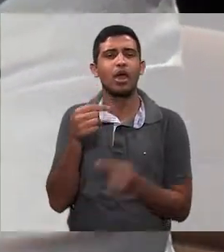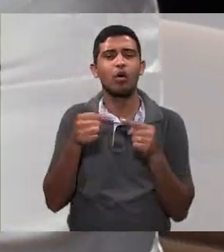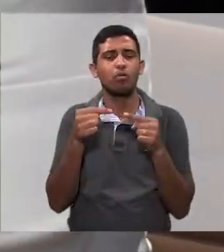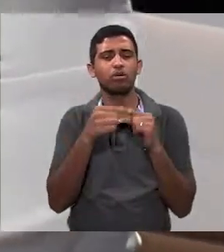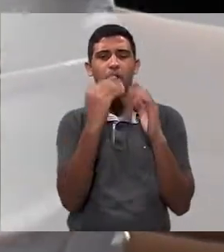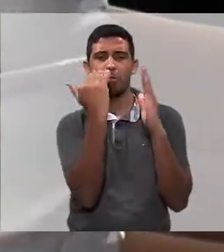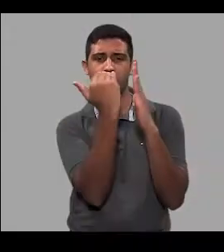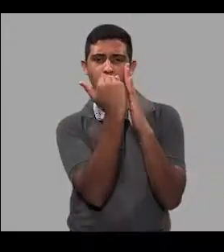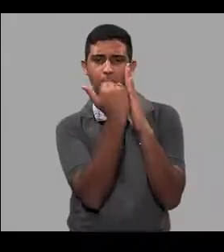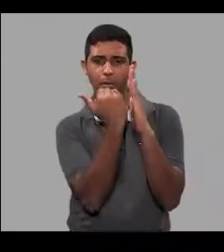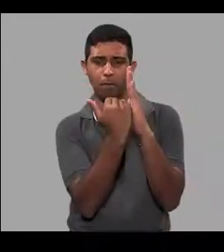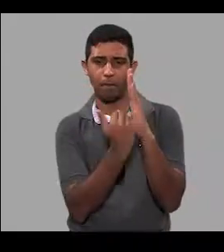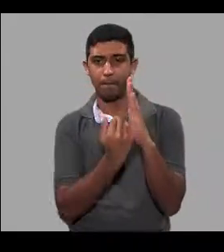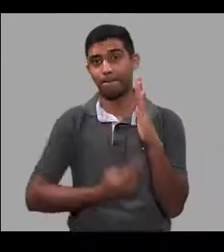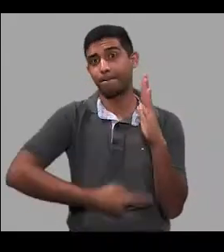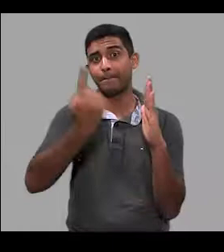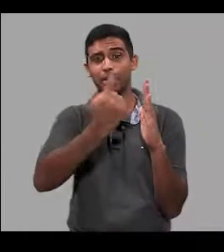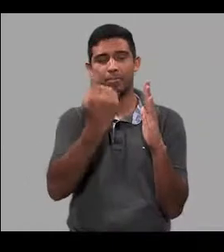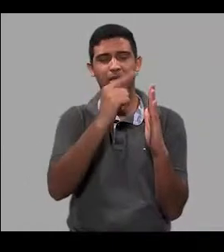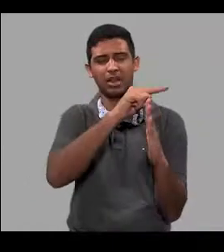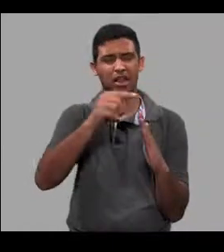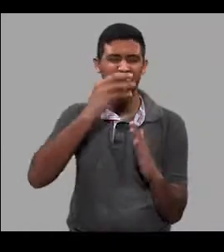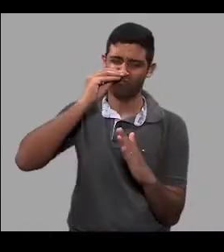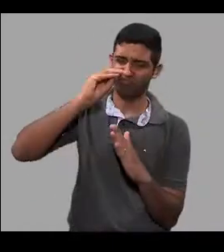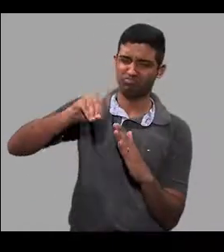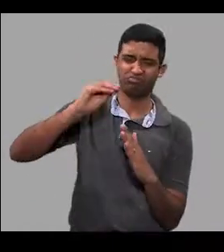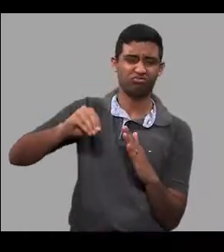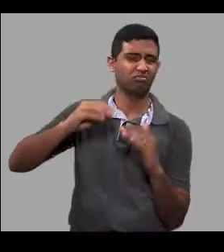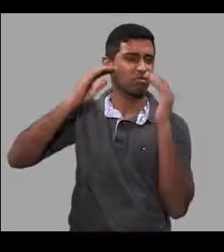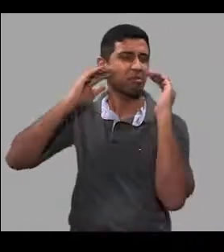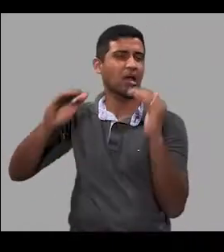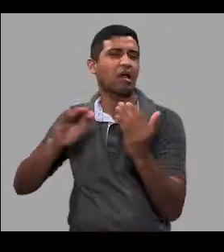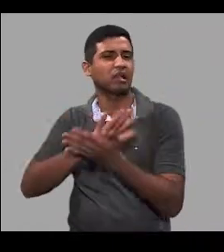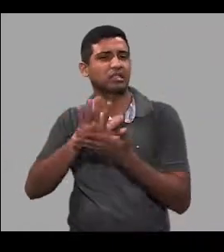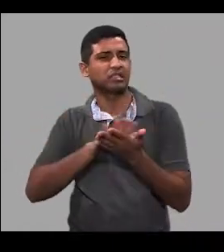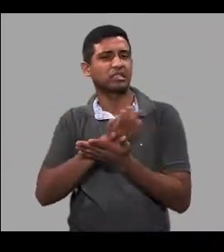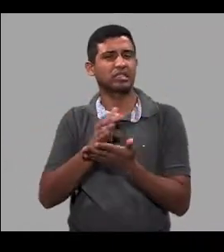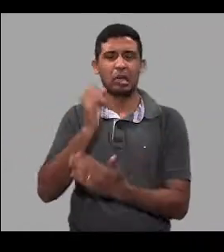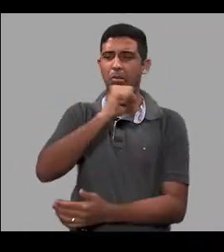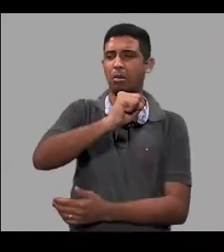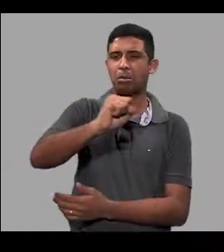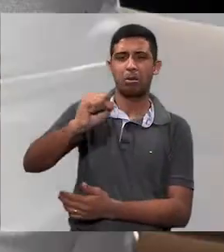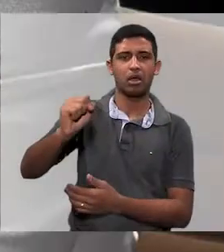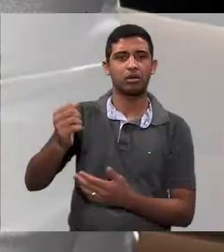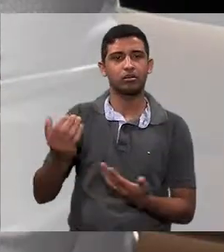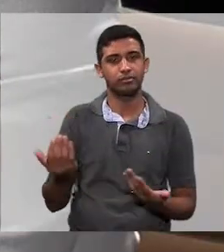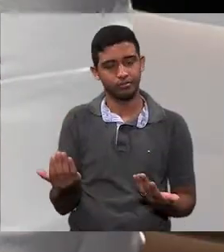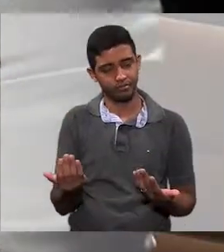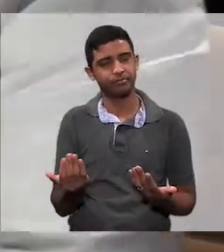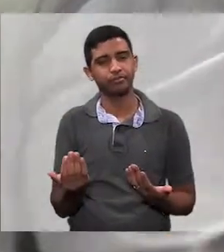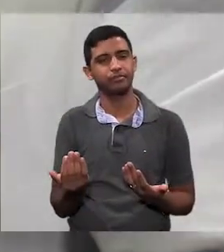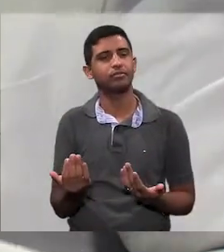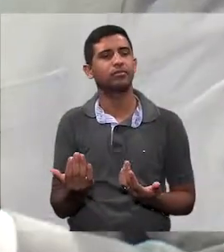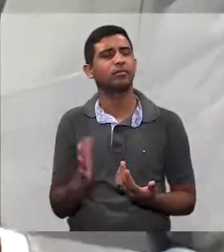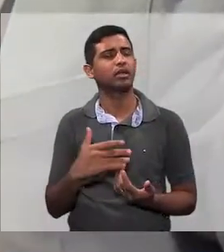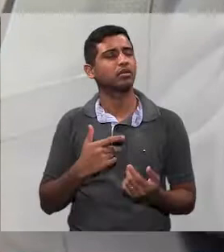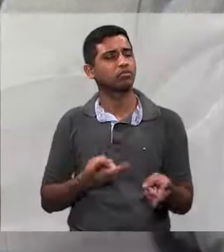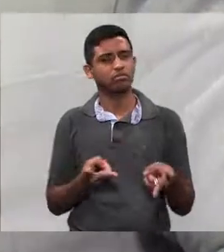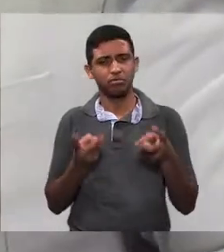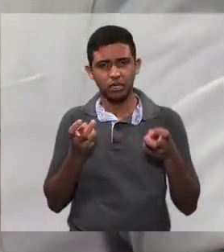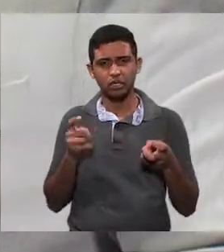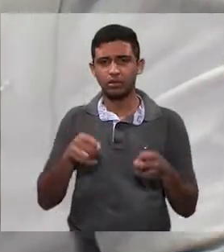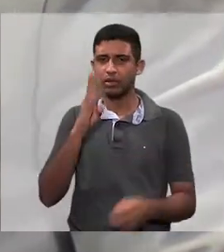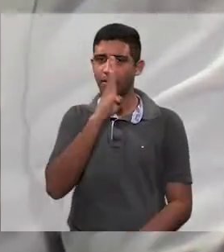São as mais discriminadas, as mais desrespeitadas, são as que mais morrem. Isso. E eu percebo que